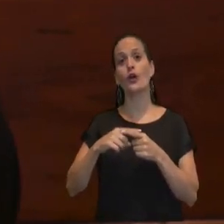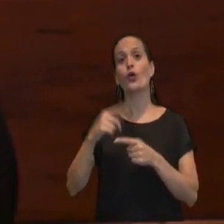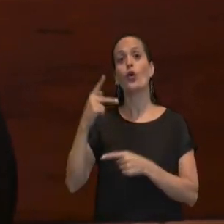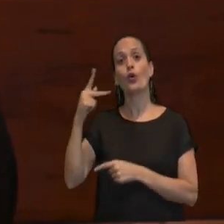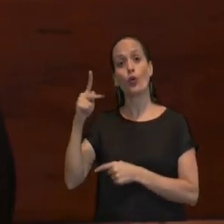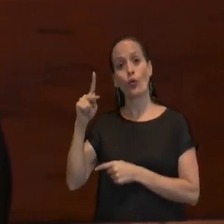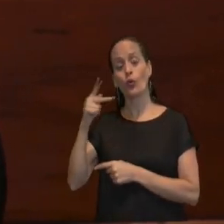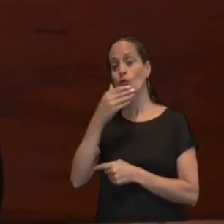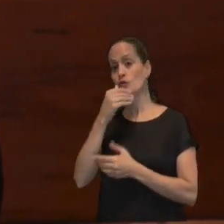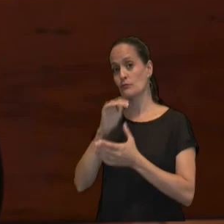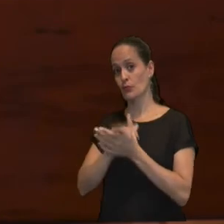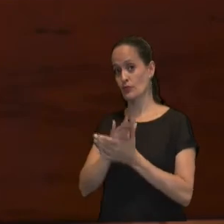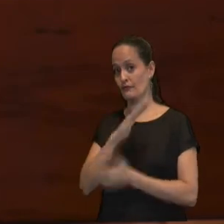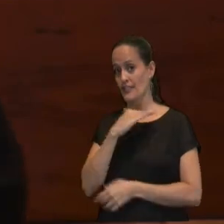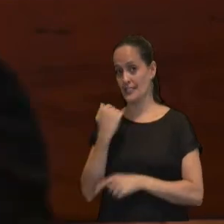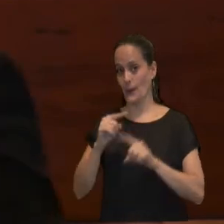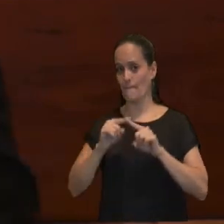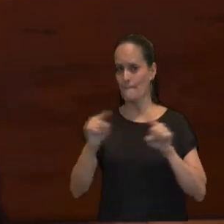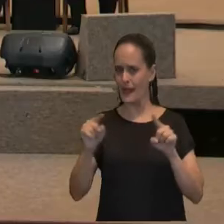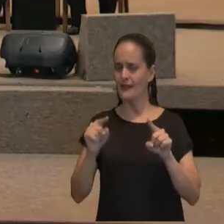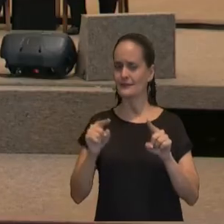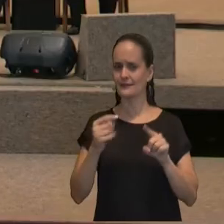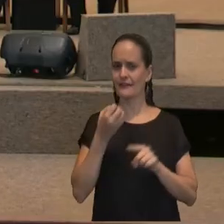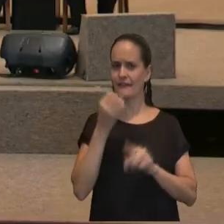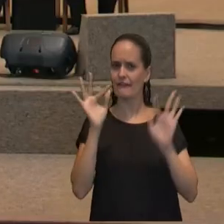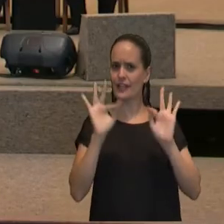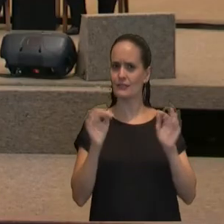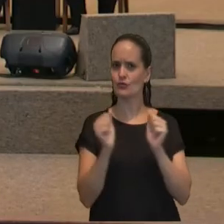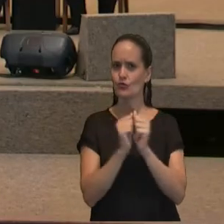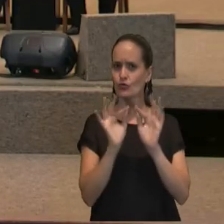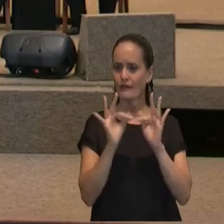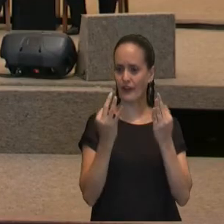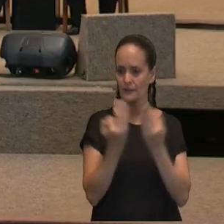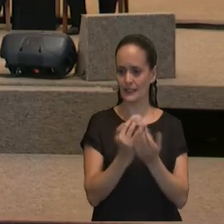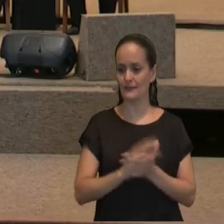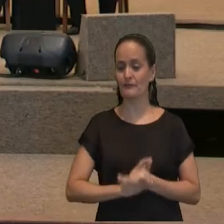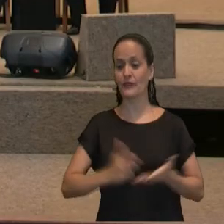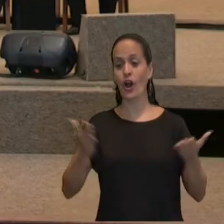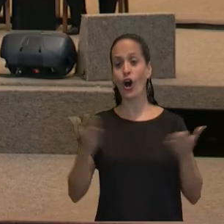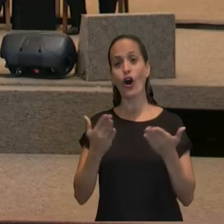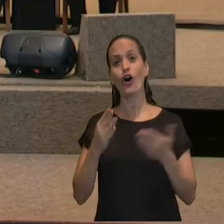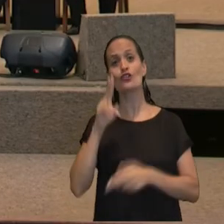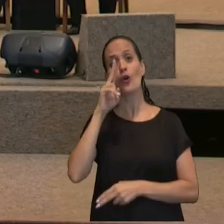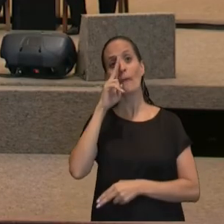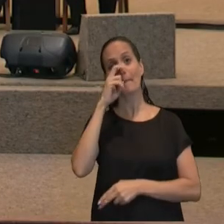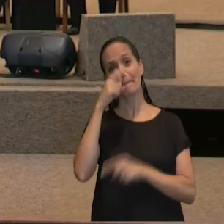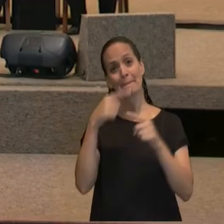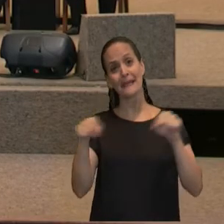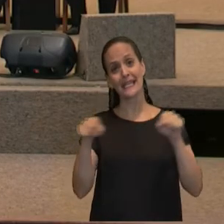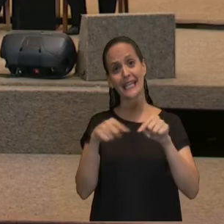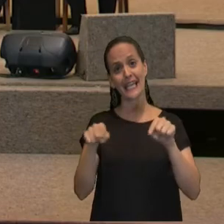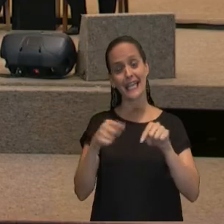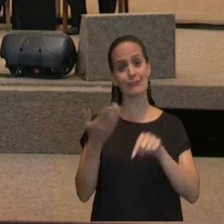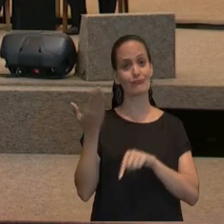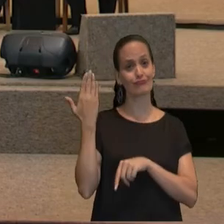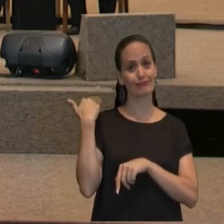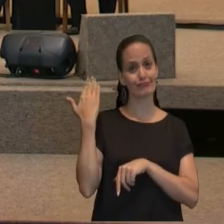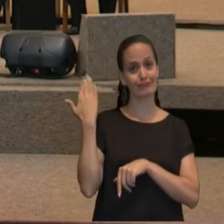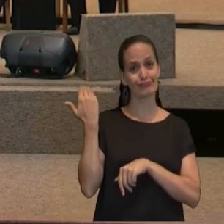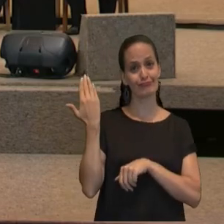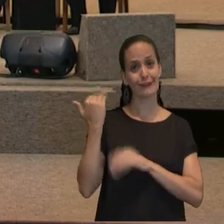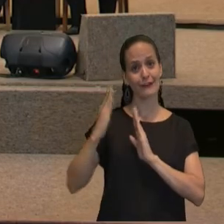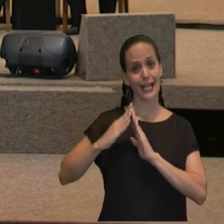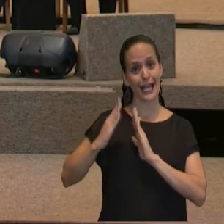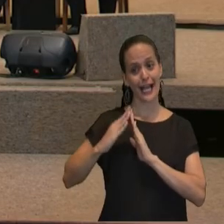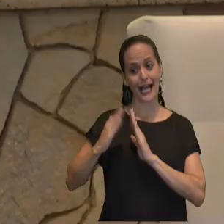Max pela sua presença aqui conosco, e quero também fazer uma menção ao nosso ministro Henrique, que estava ausente estes dias, mas que retornou,